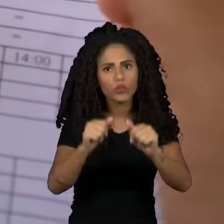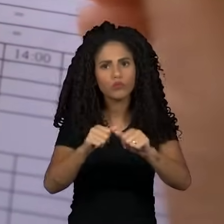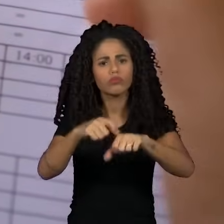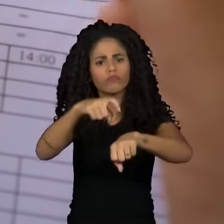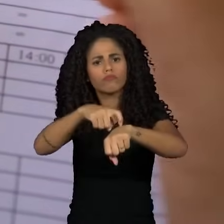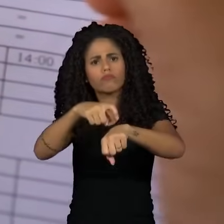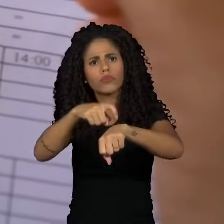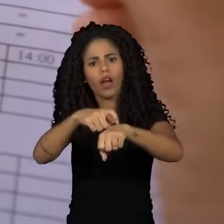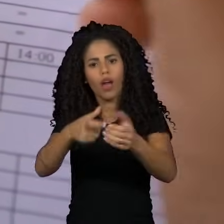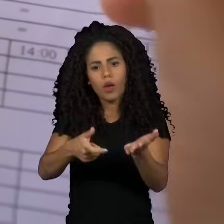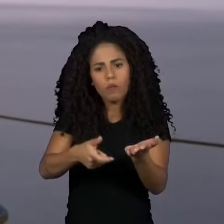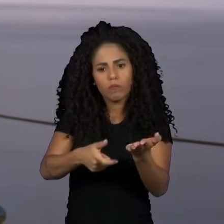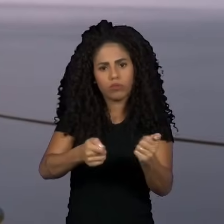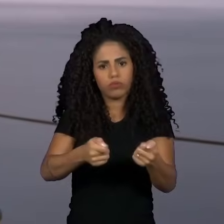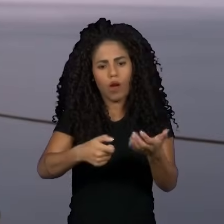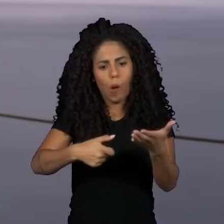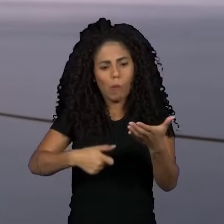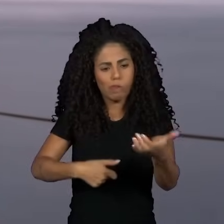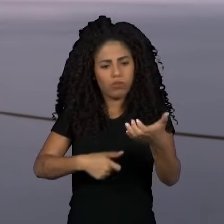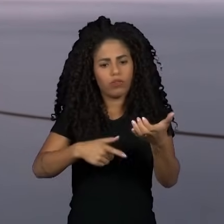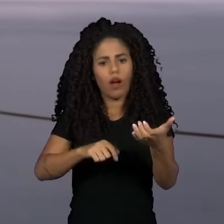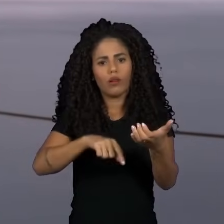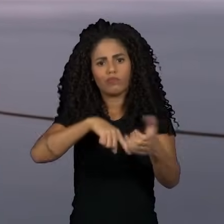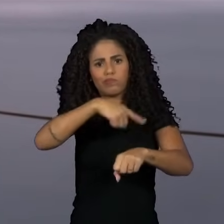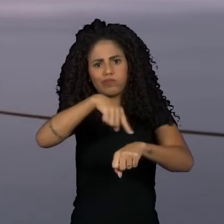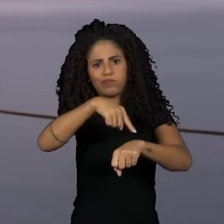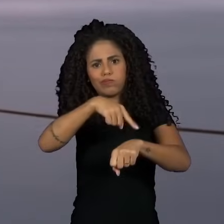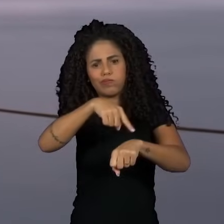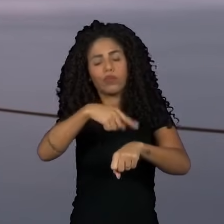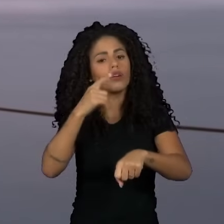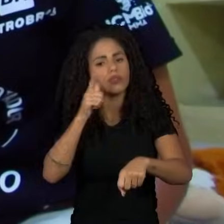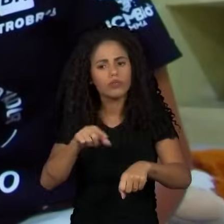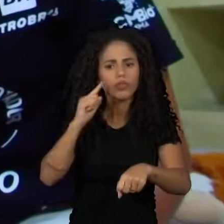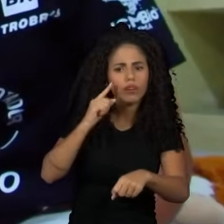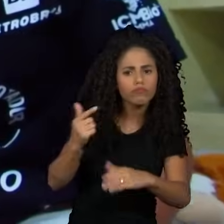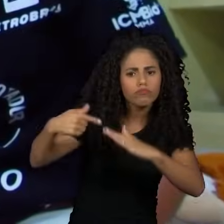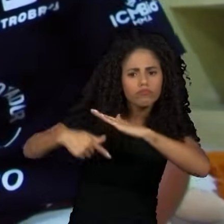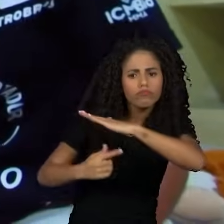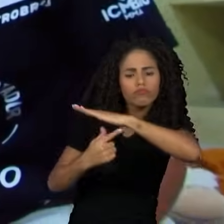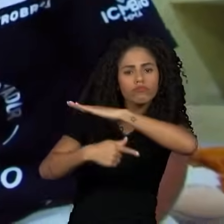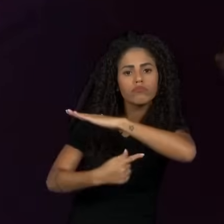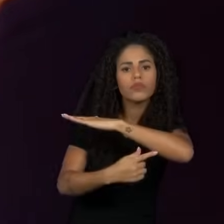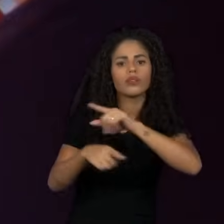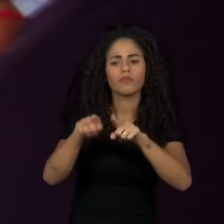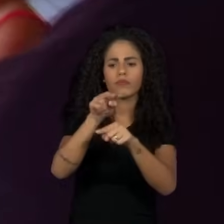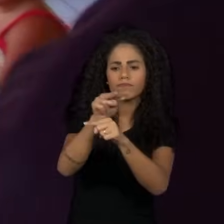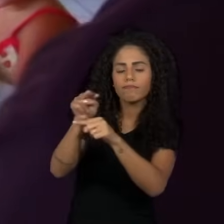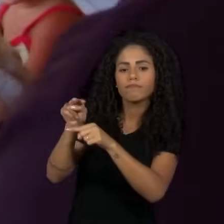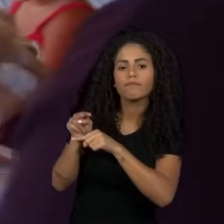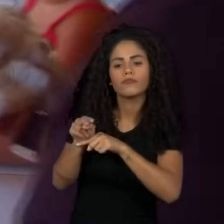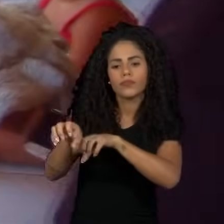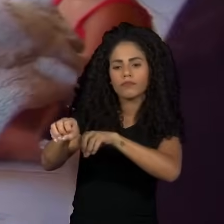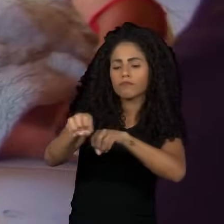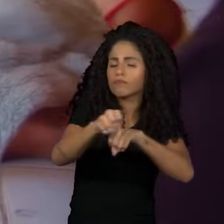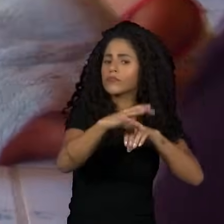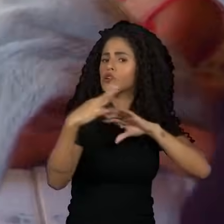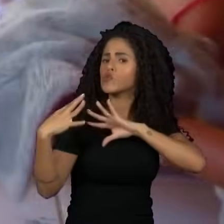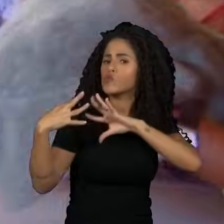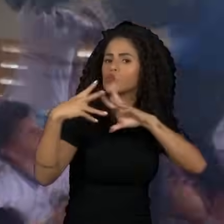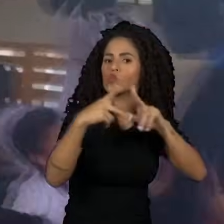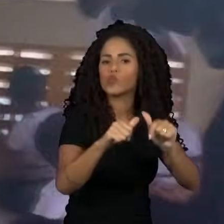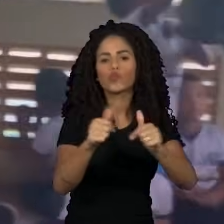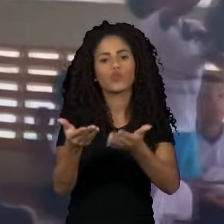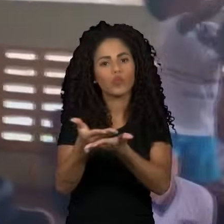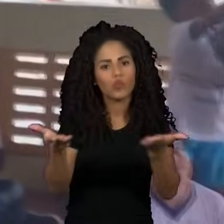embarcado, coleta genética, foto e identificação, e a gente também tem um programa de educação ambiental, então a gente trabalha em parceria com as duas instituições de ensino de